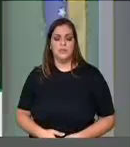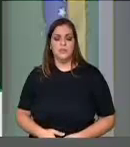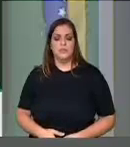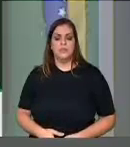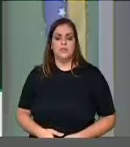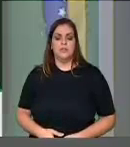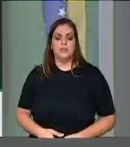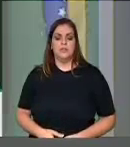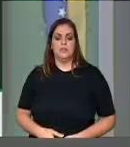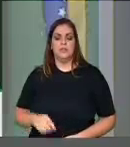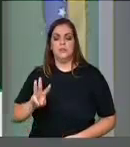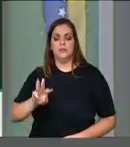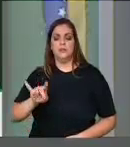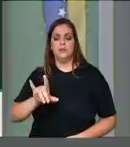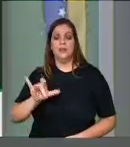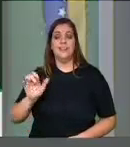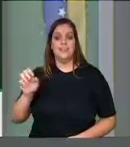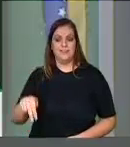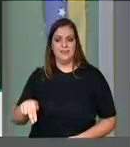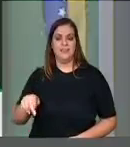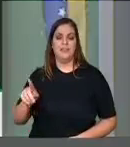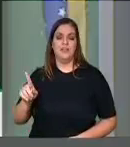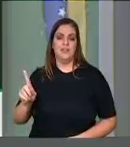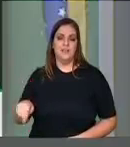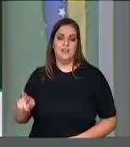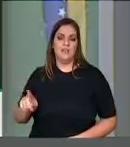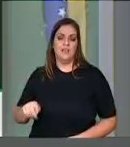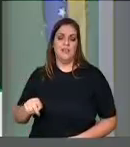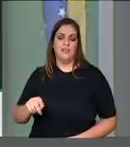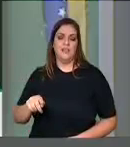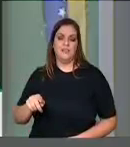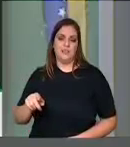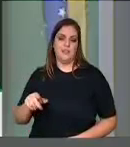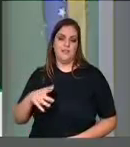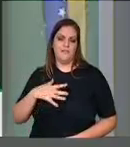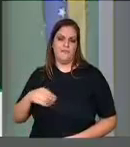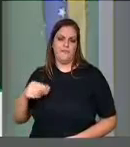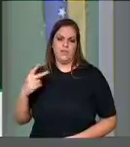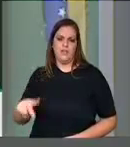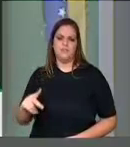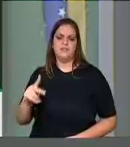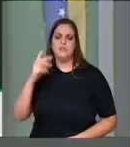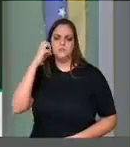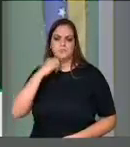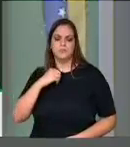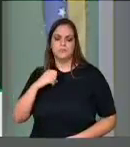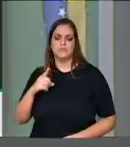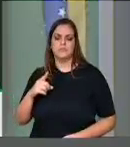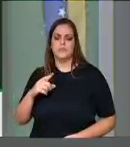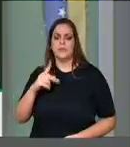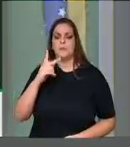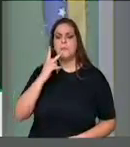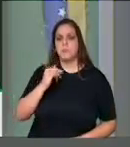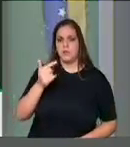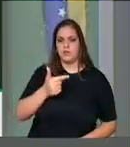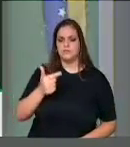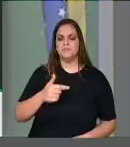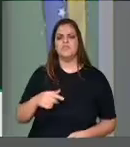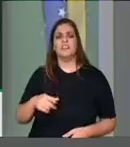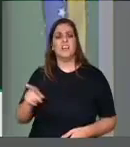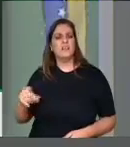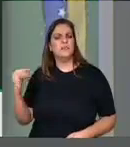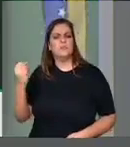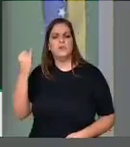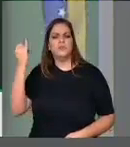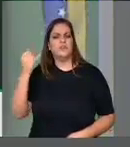jornalista, William Wagner, da Globo. Então ele marcou uma época, realmente, do intelectual como